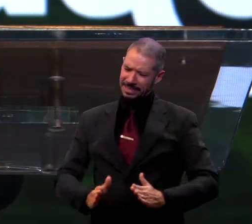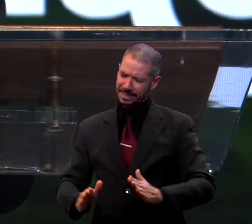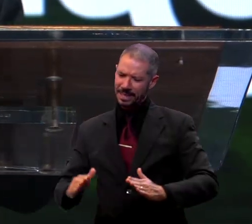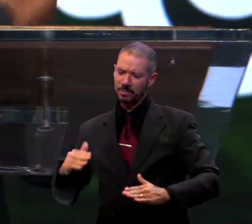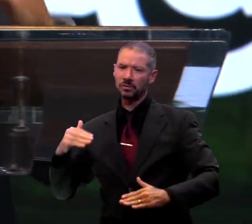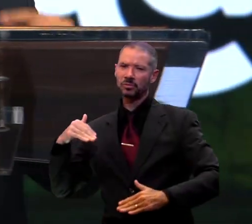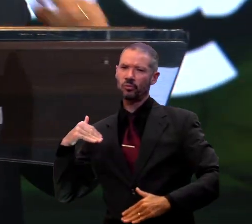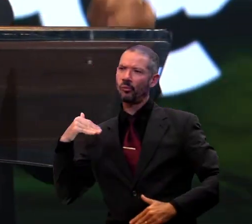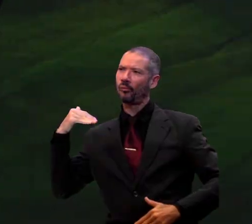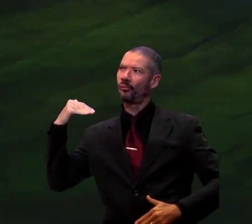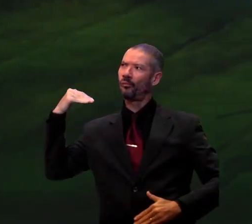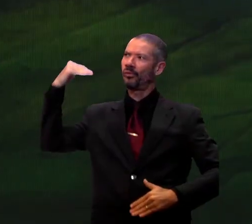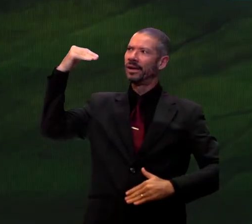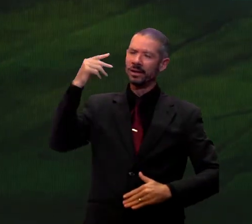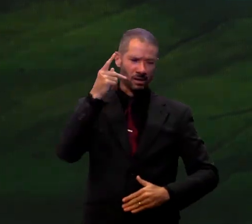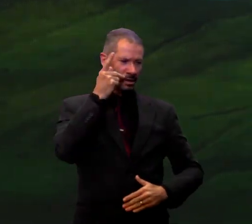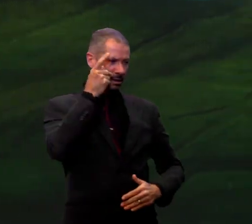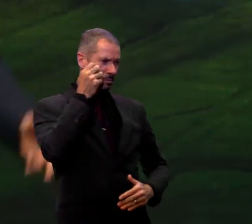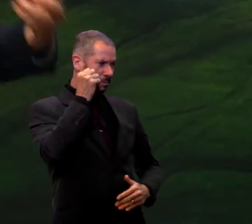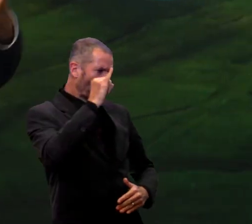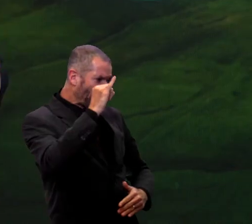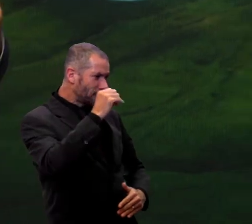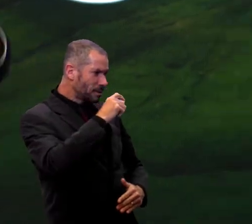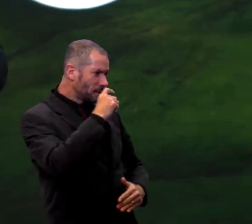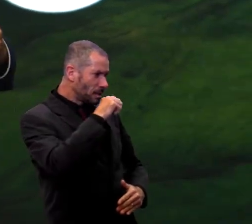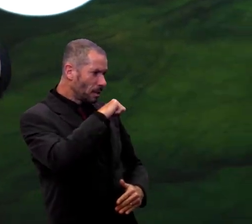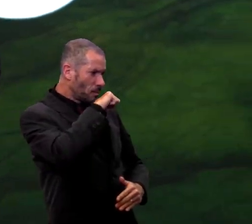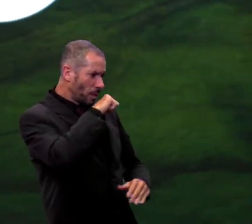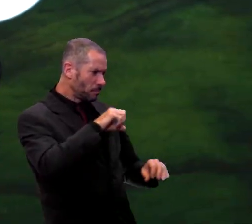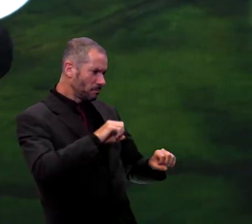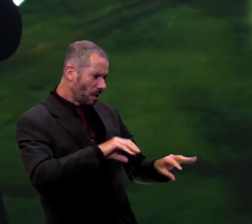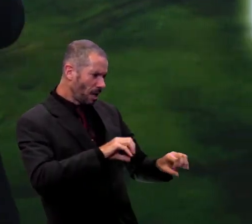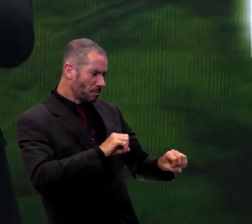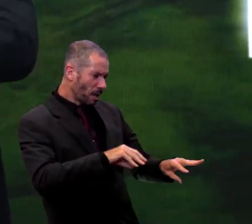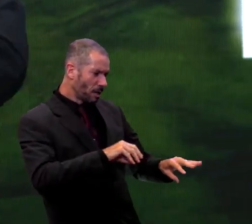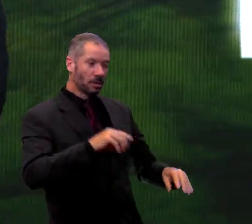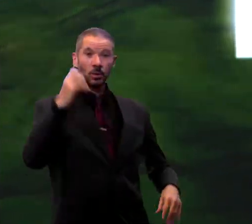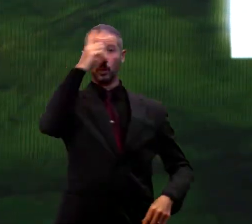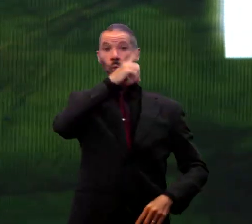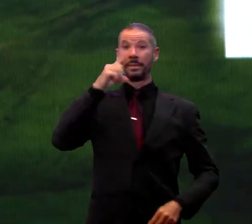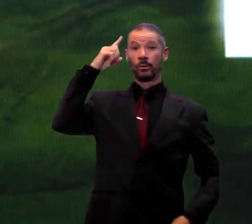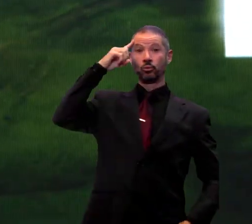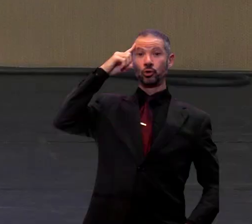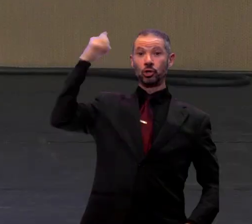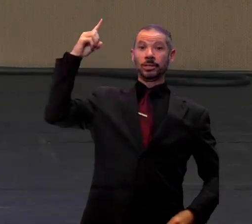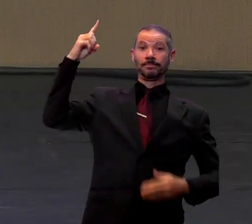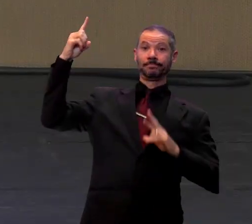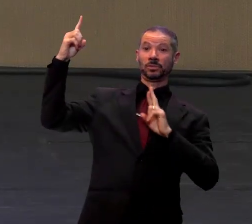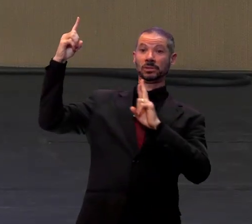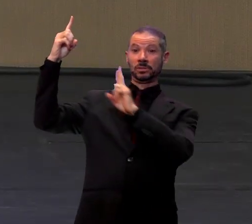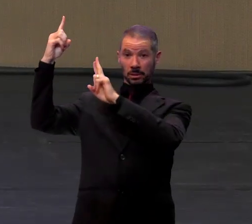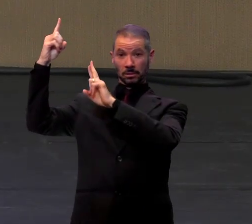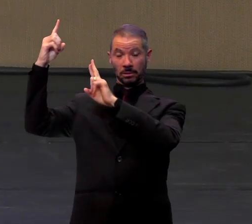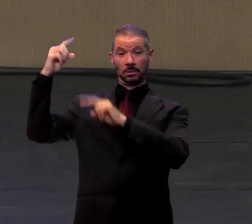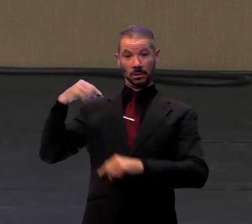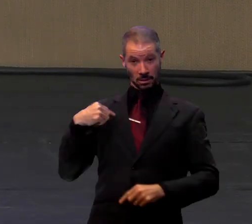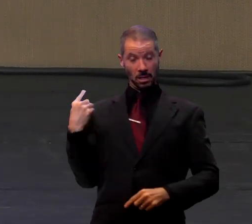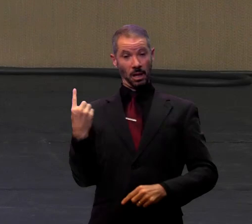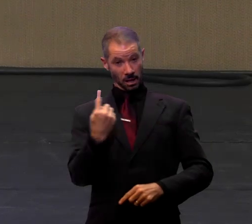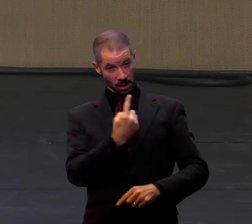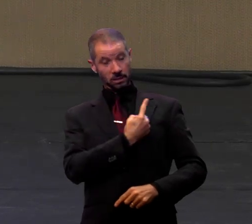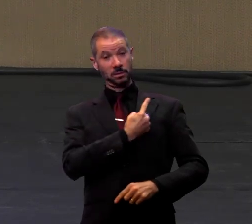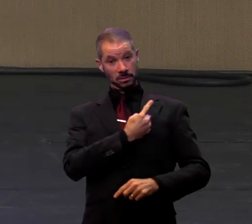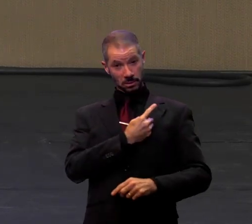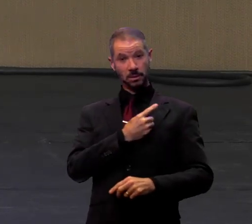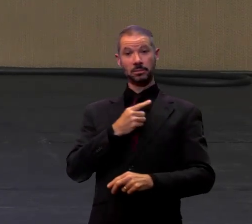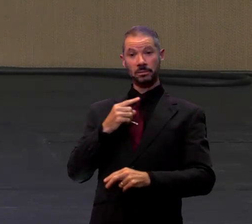vendo dos nossos pais, já não o praticamos. Por exemplo, domingo, o dia do Senhor. E a gente sempre